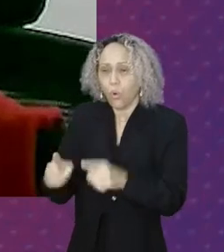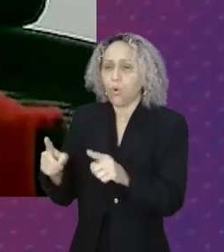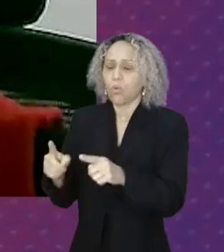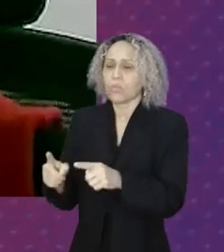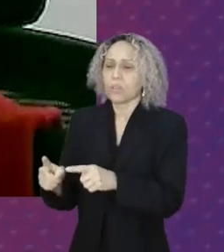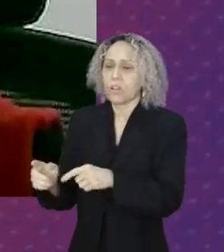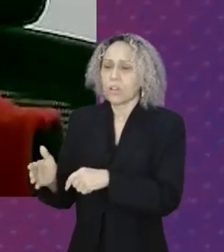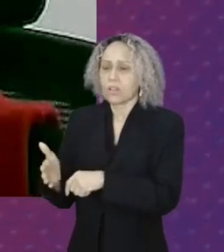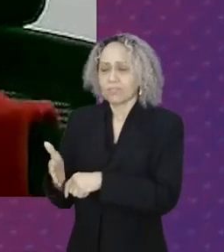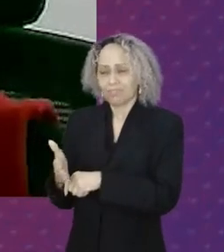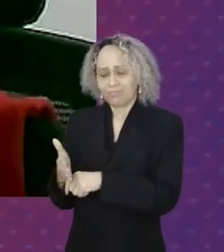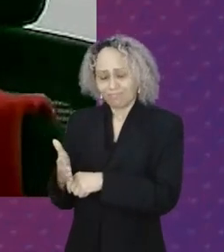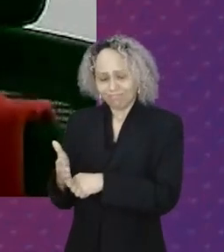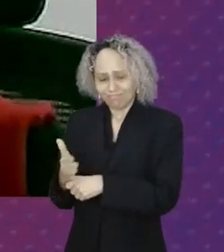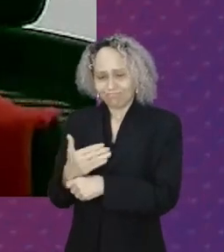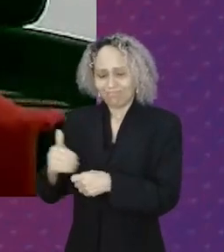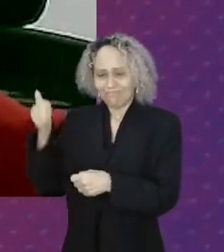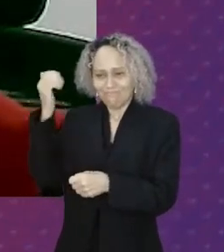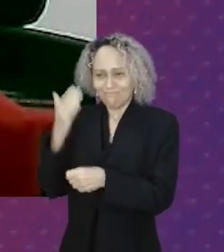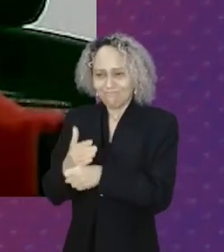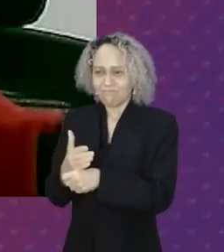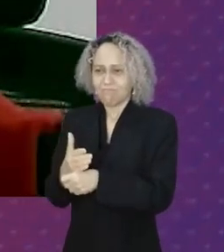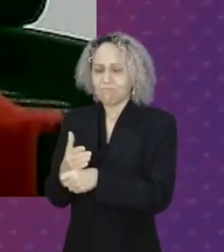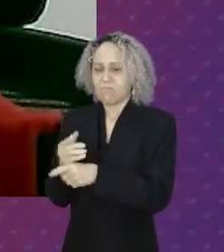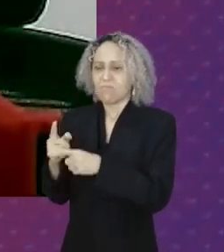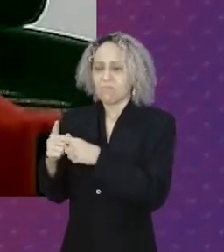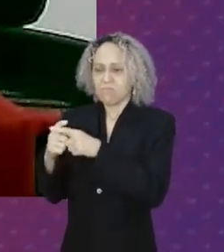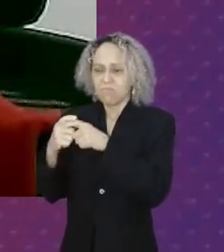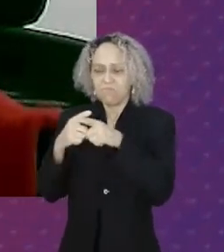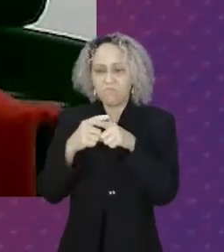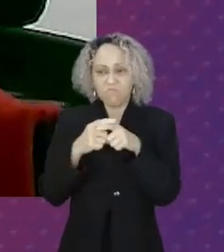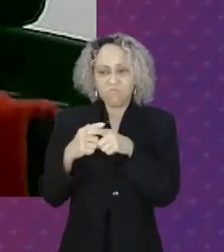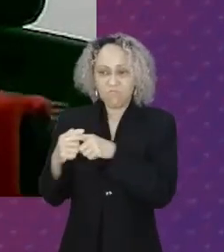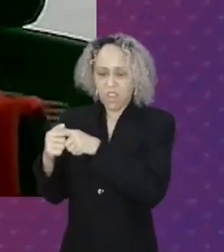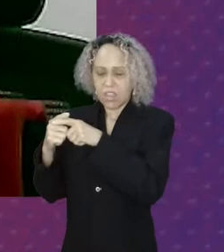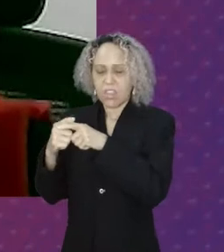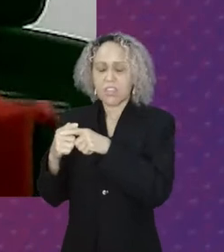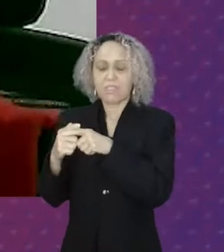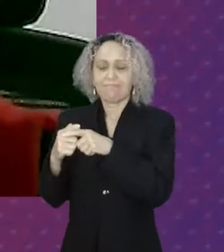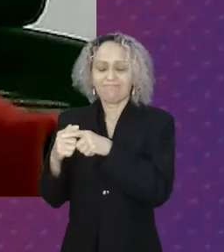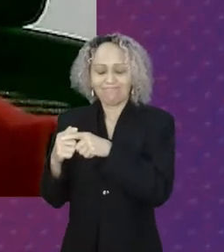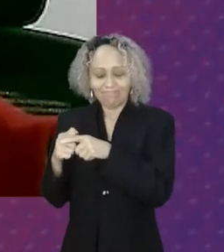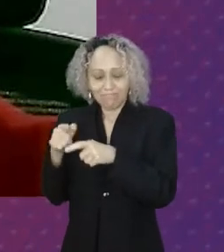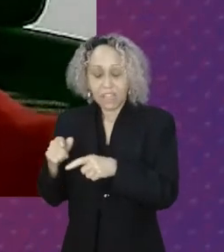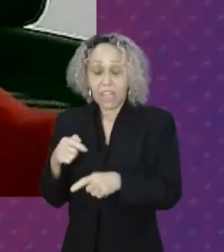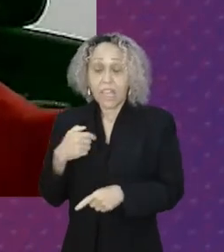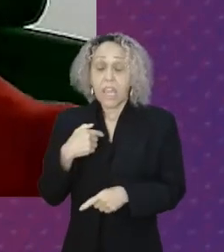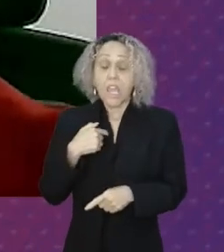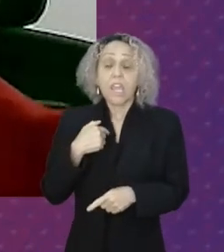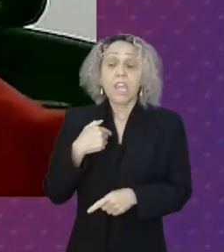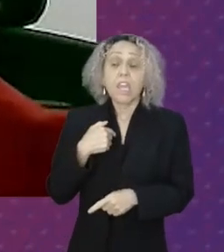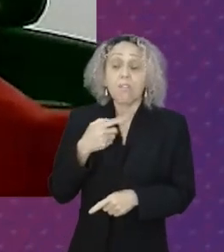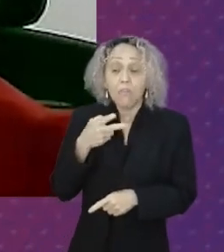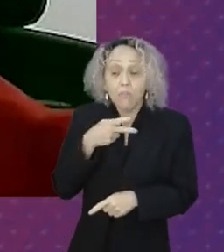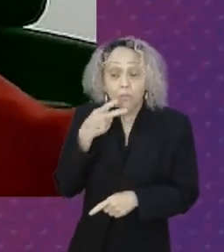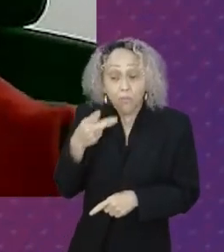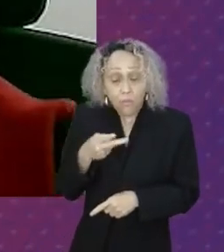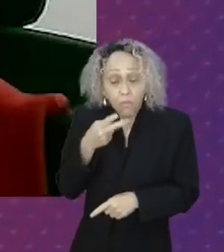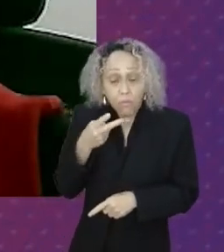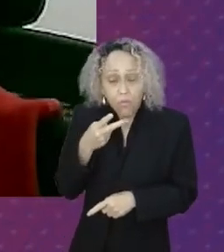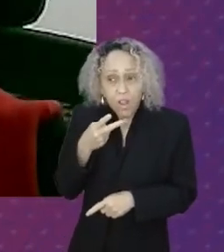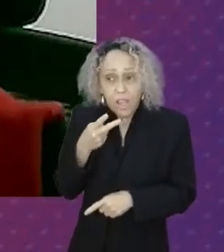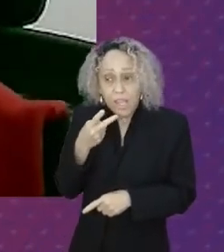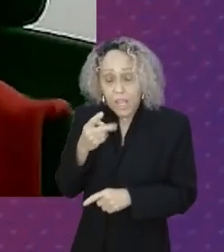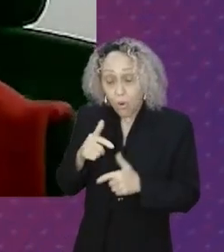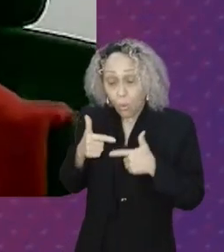do momento em que eu me manifestei, a luta antifascista que eu já fazia tomou